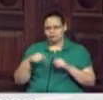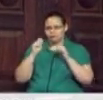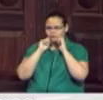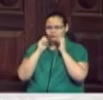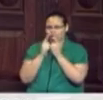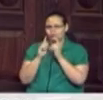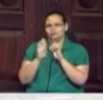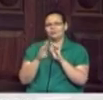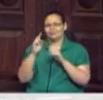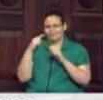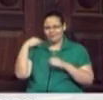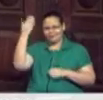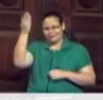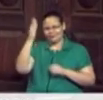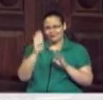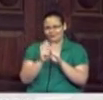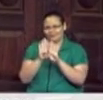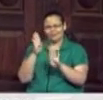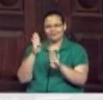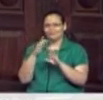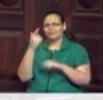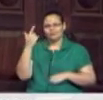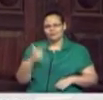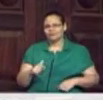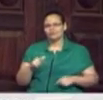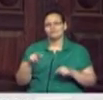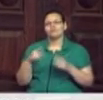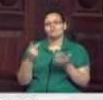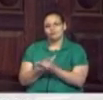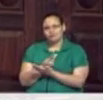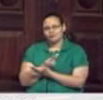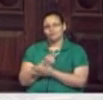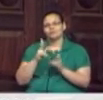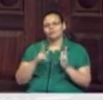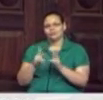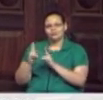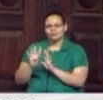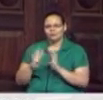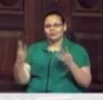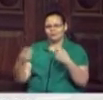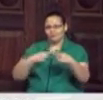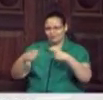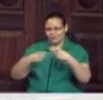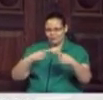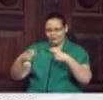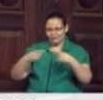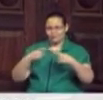Legislativa na segunda-feira não volte a se transformar numa praça de guerra.